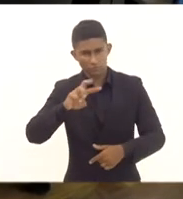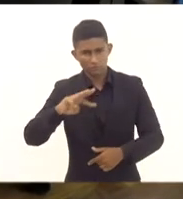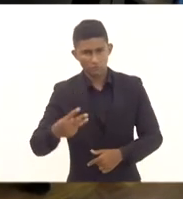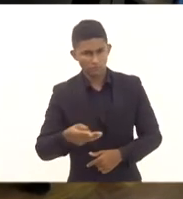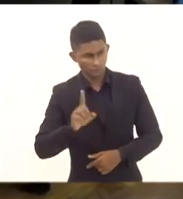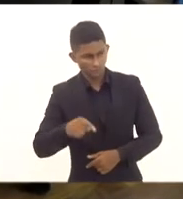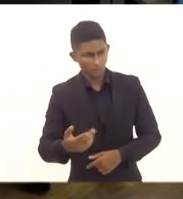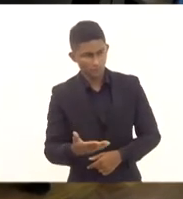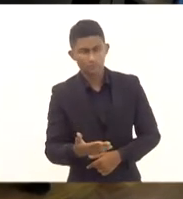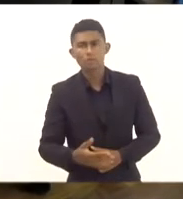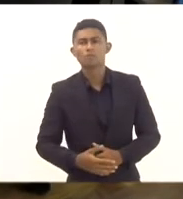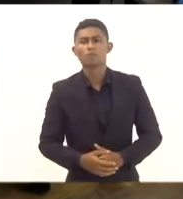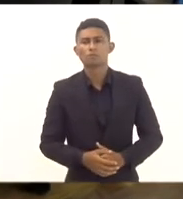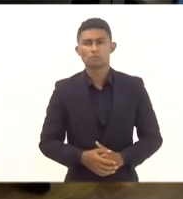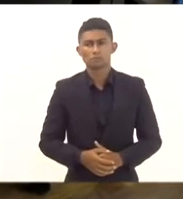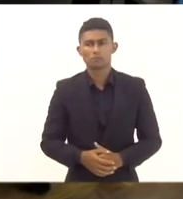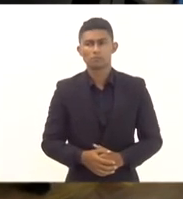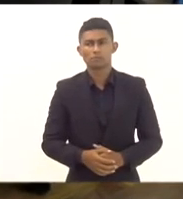é